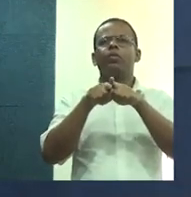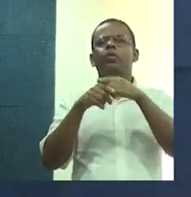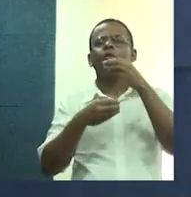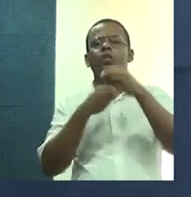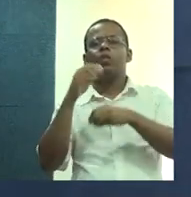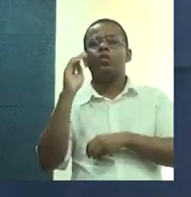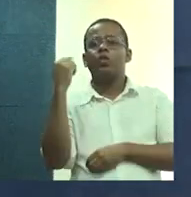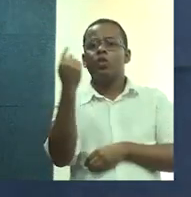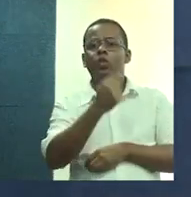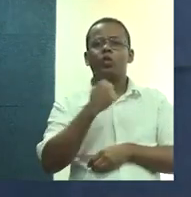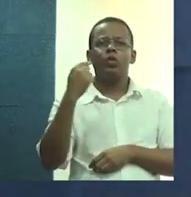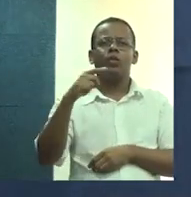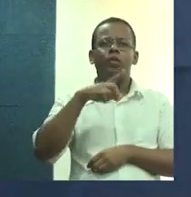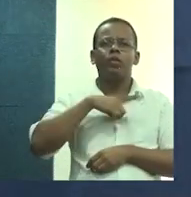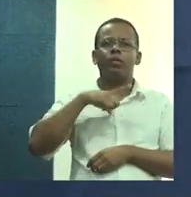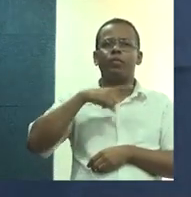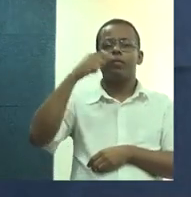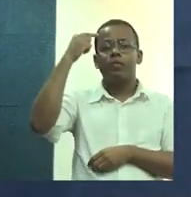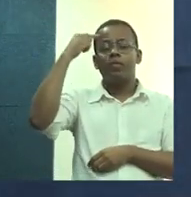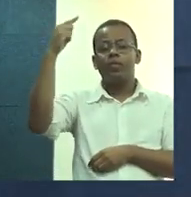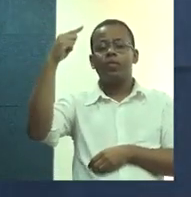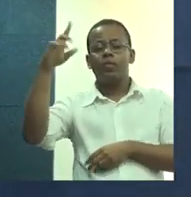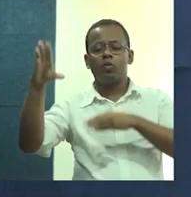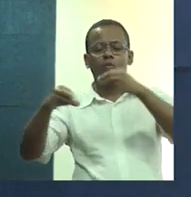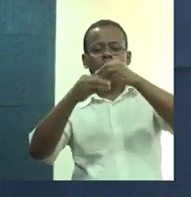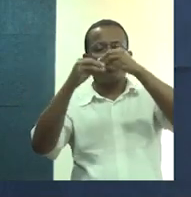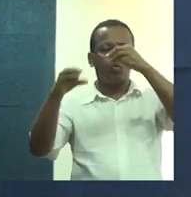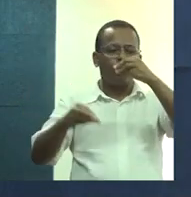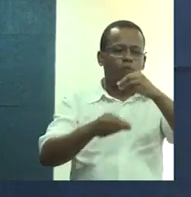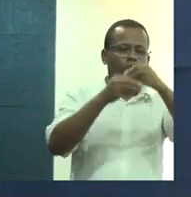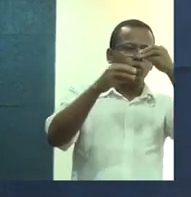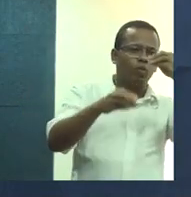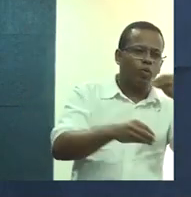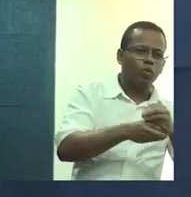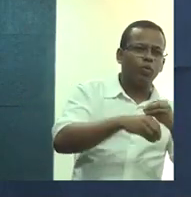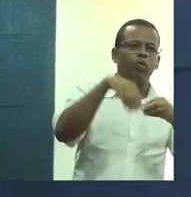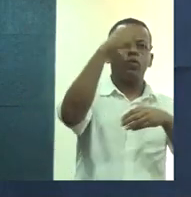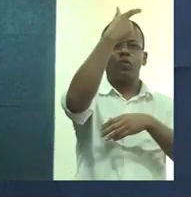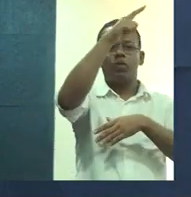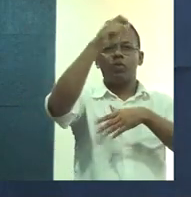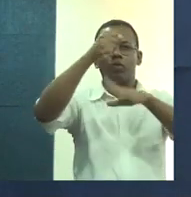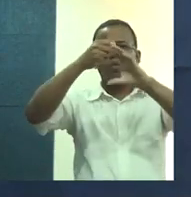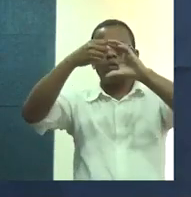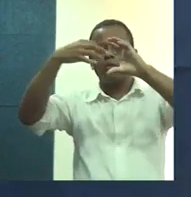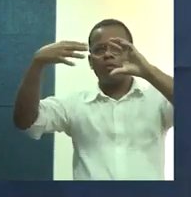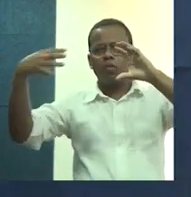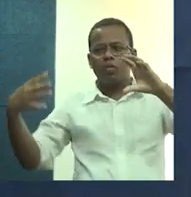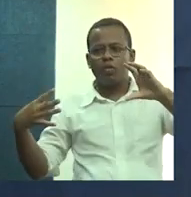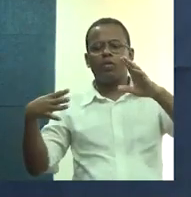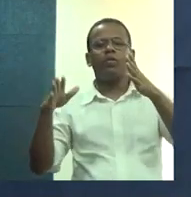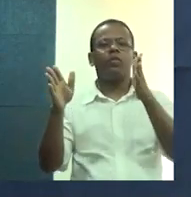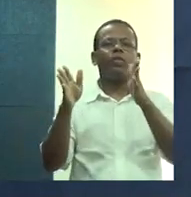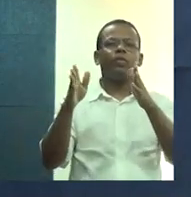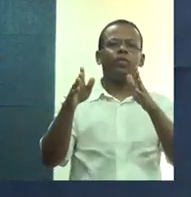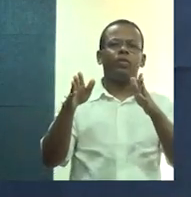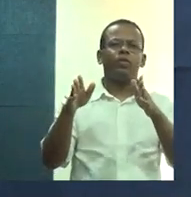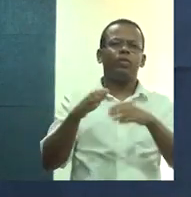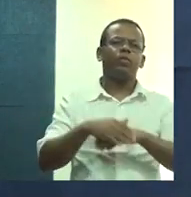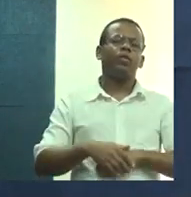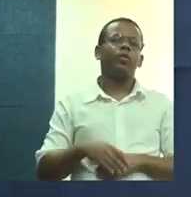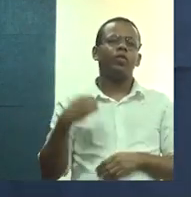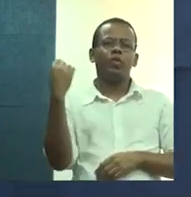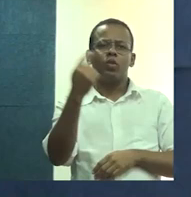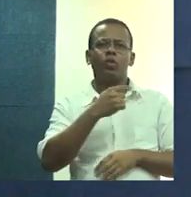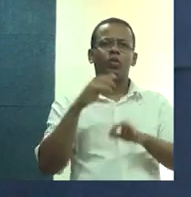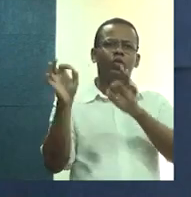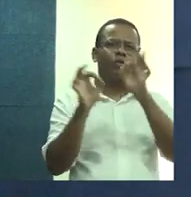disso né E que a gente coloque que começa a incorporar outras questões esse outro aspecto desse outro braço das periferias que são as